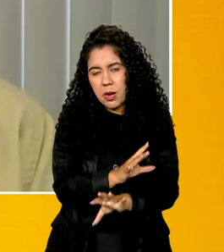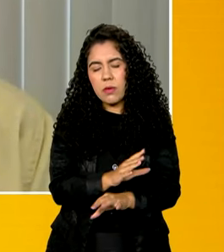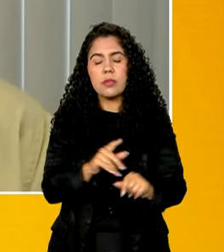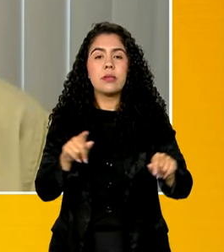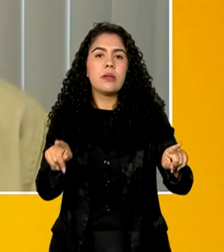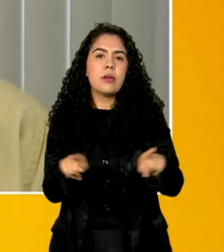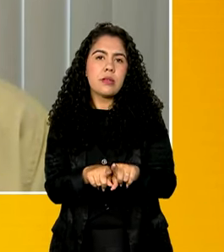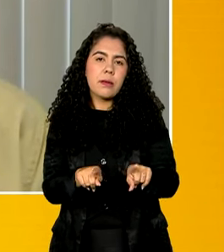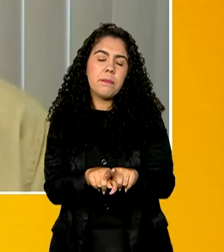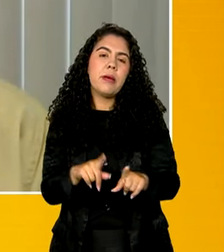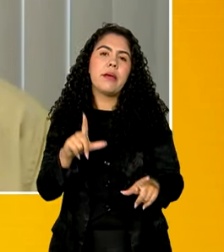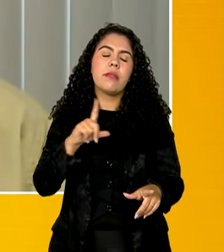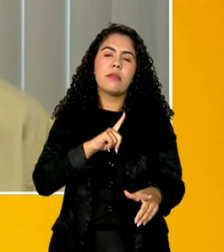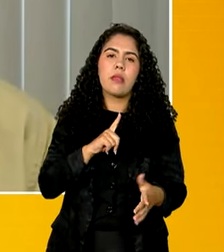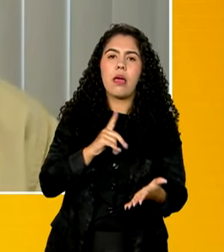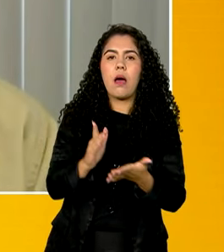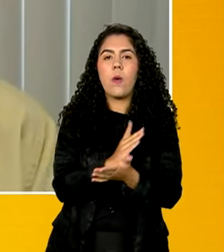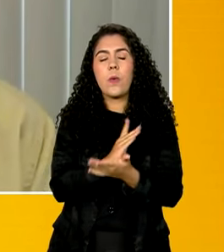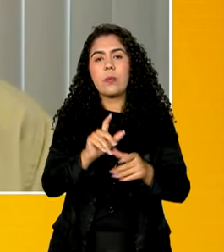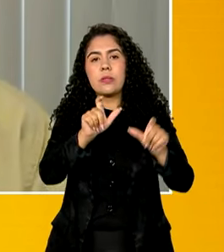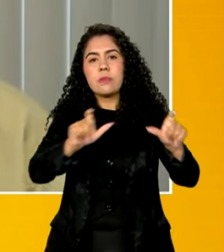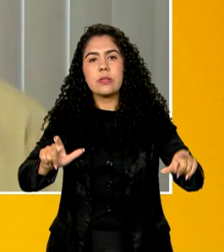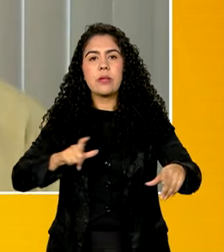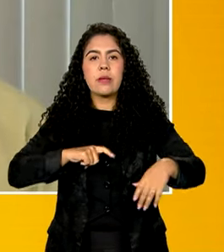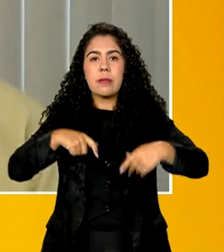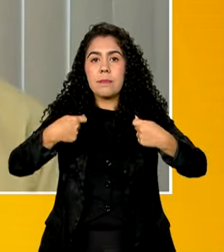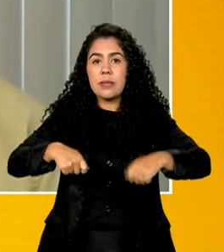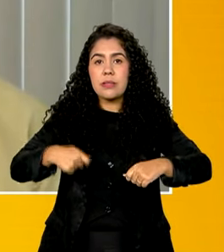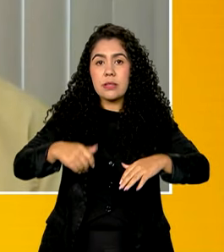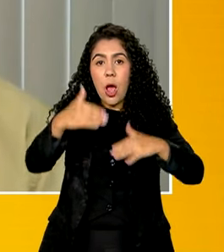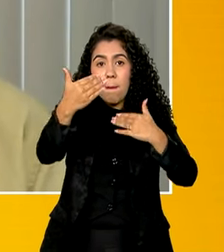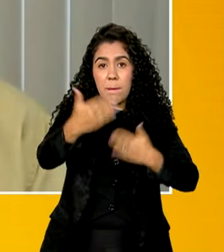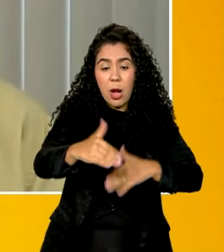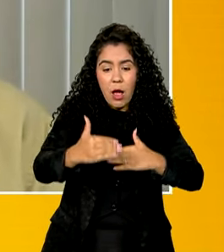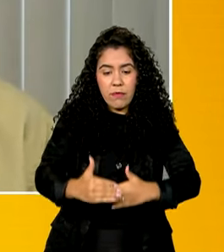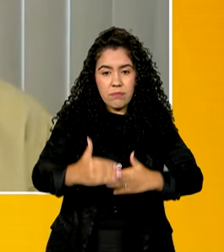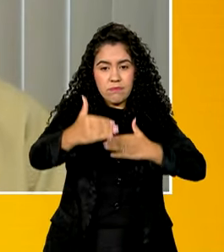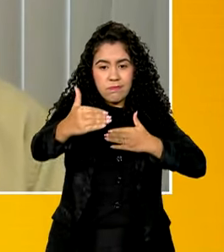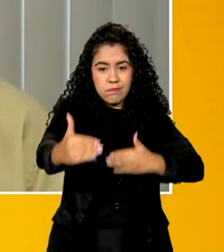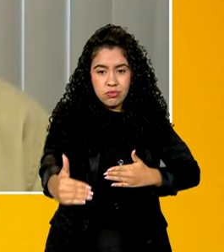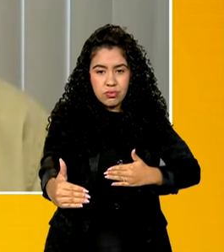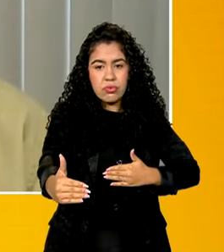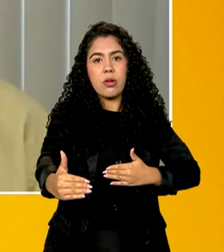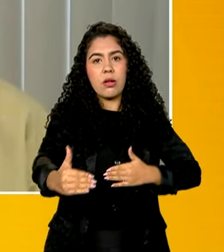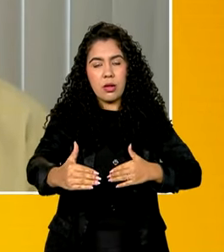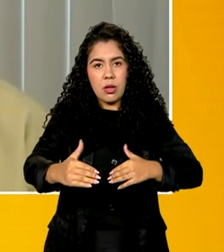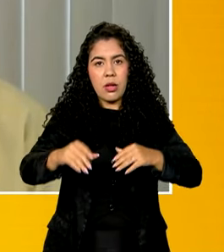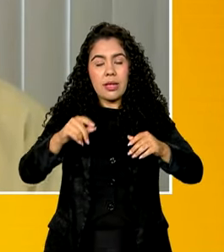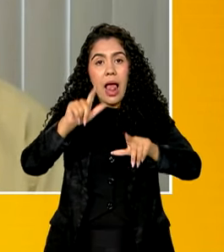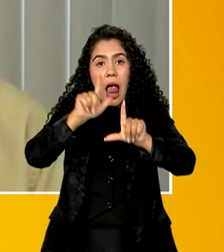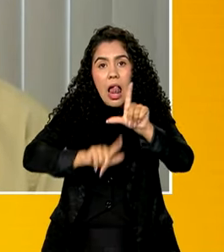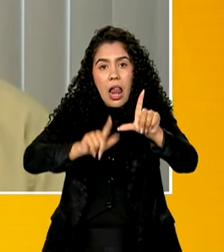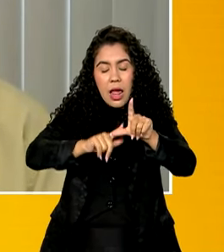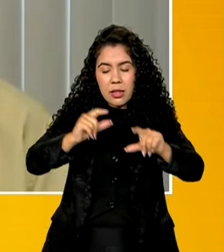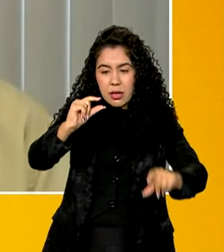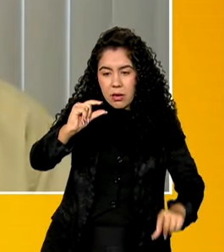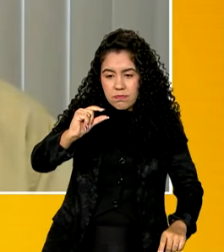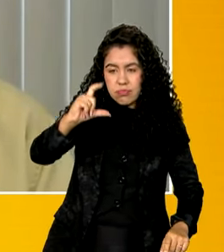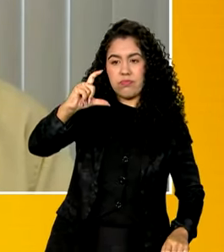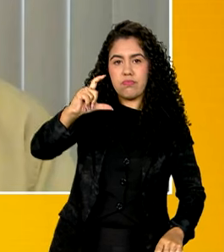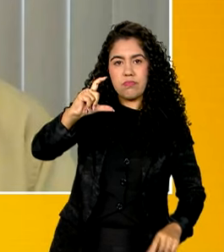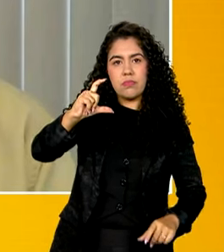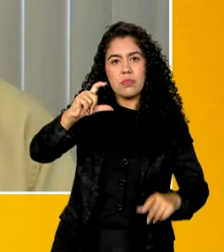também pessoas que têm necessidade de prova ampliada, que são pessoas que têm dificuldade de visão, né? Então, que tem a